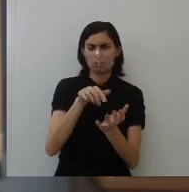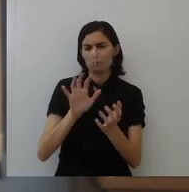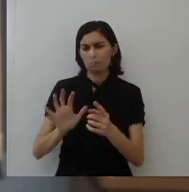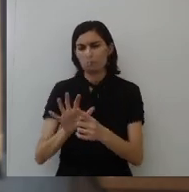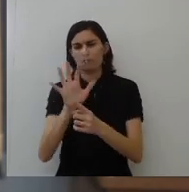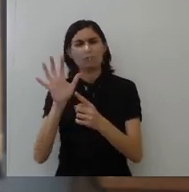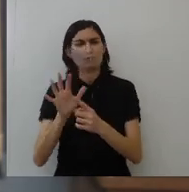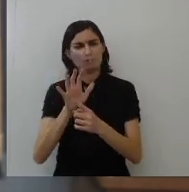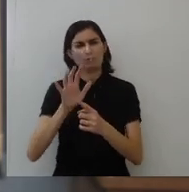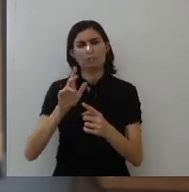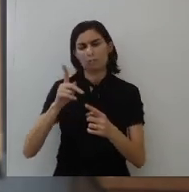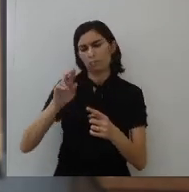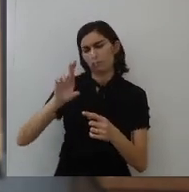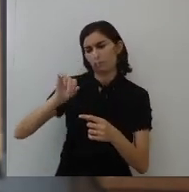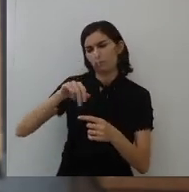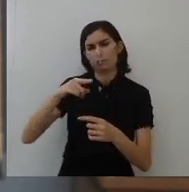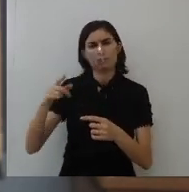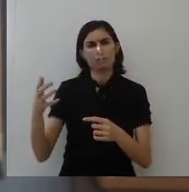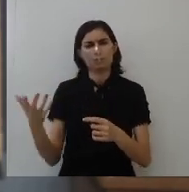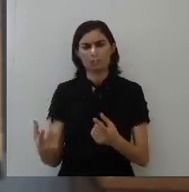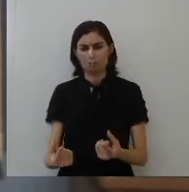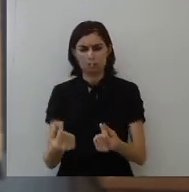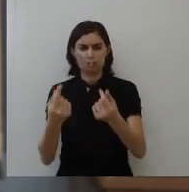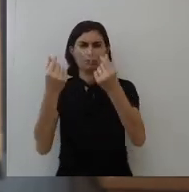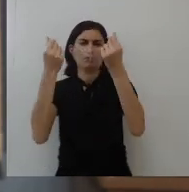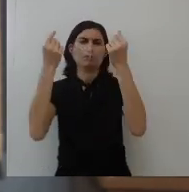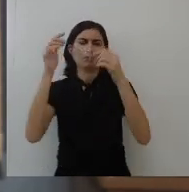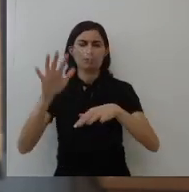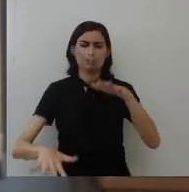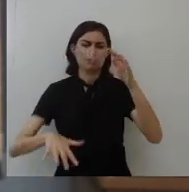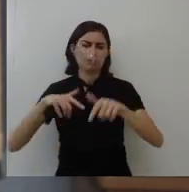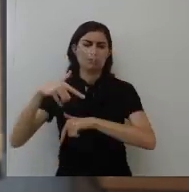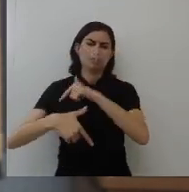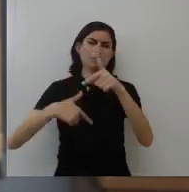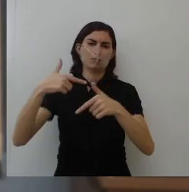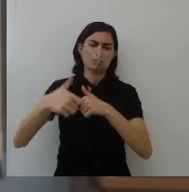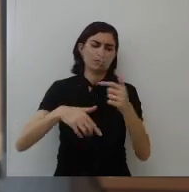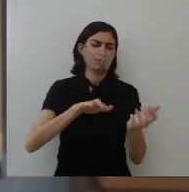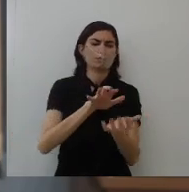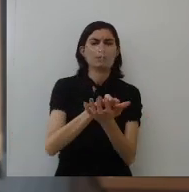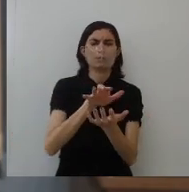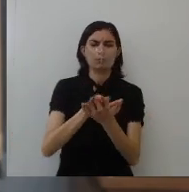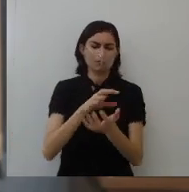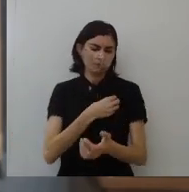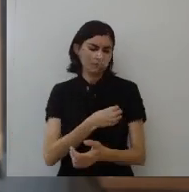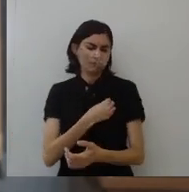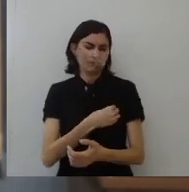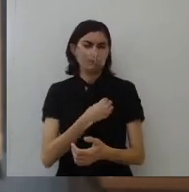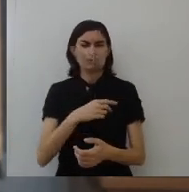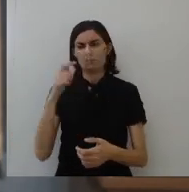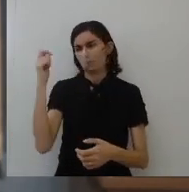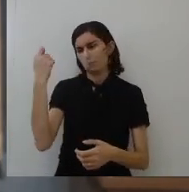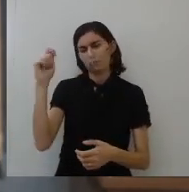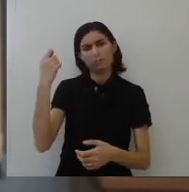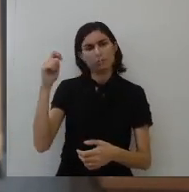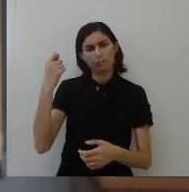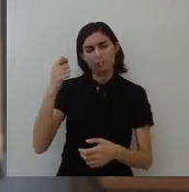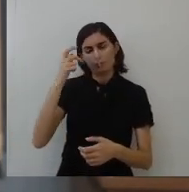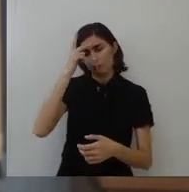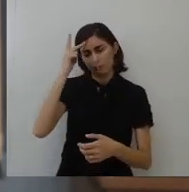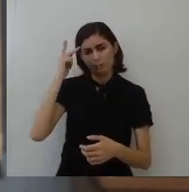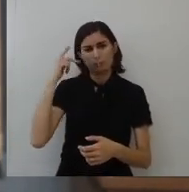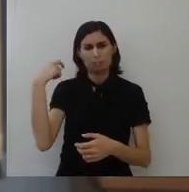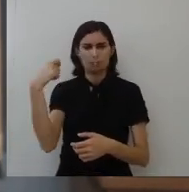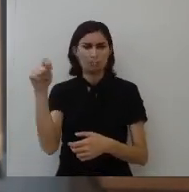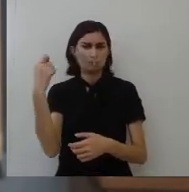influência de produção, de capital. Então muita gente trabalha em Recife, vive em Abreu Lima. Tá? Muita gente de Abreu